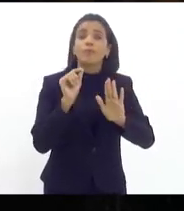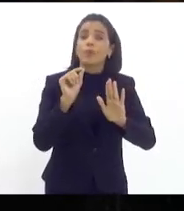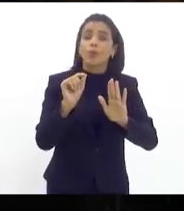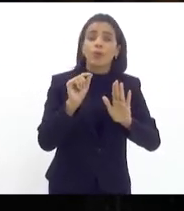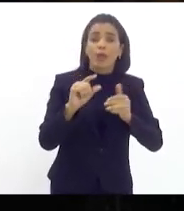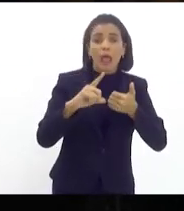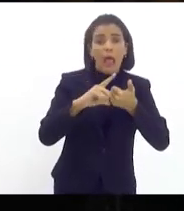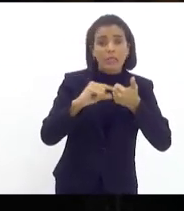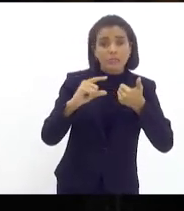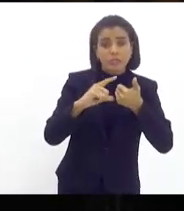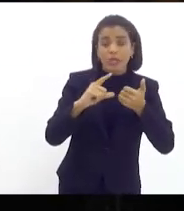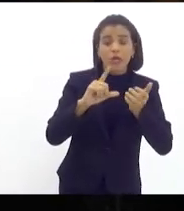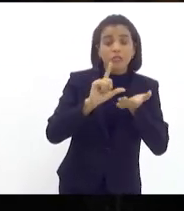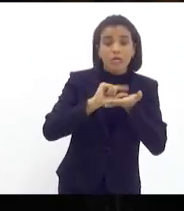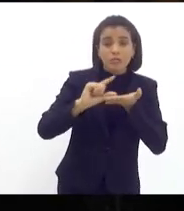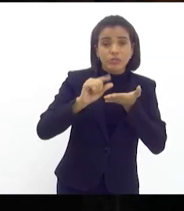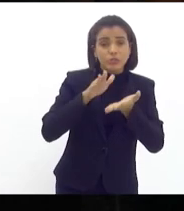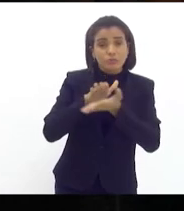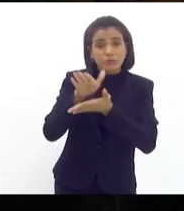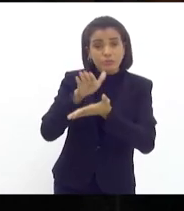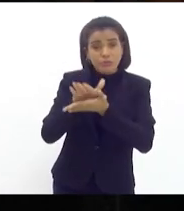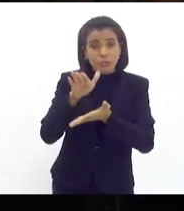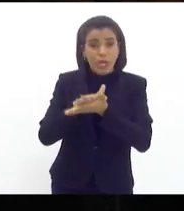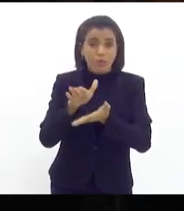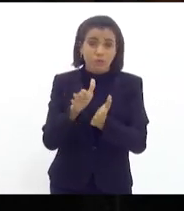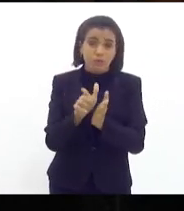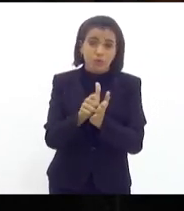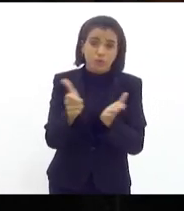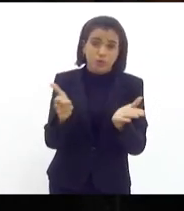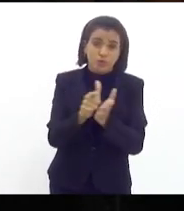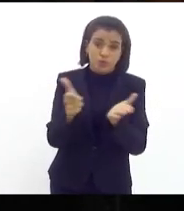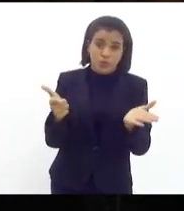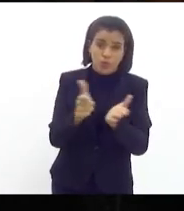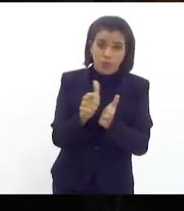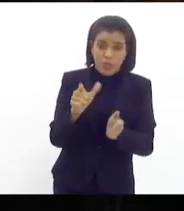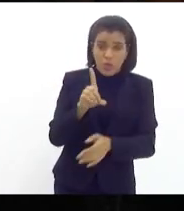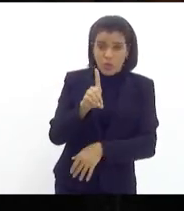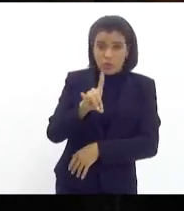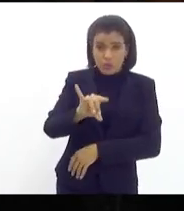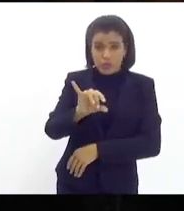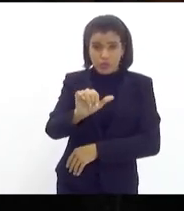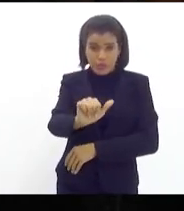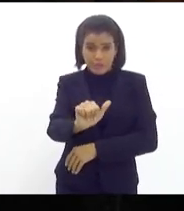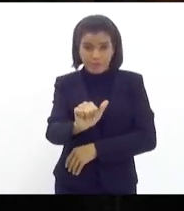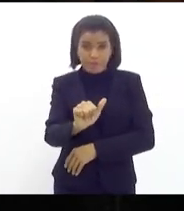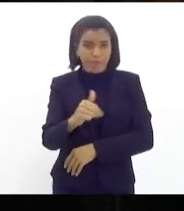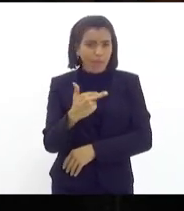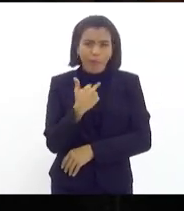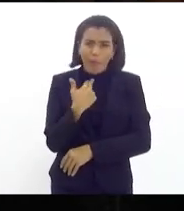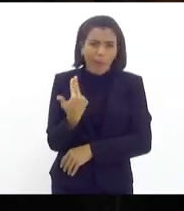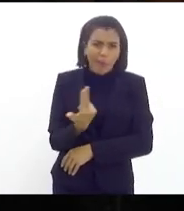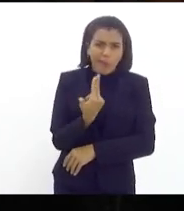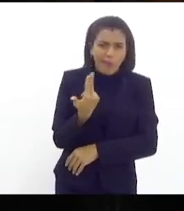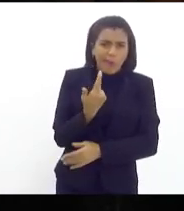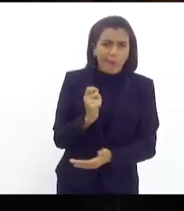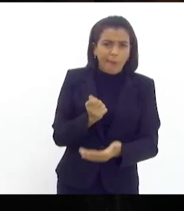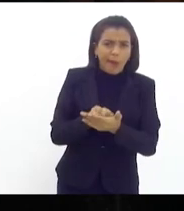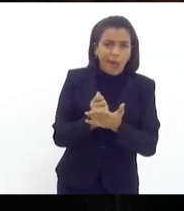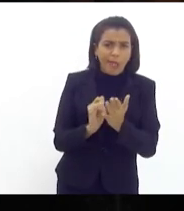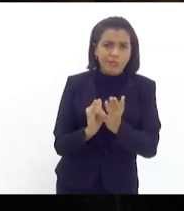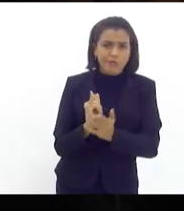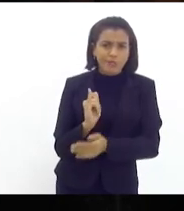publicado no jornal O Dia nós não podemos pagar de juro mais do que o crescimento